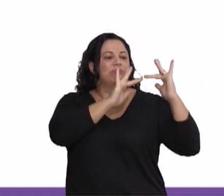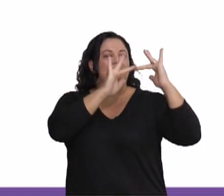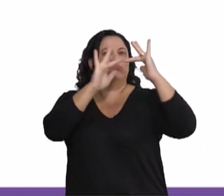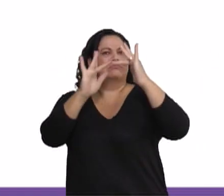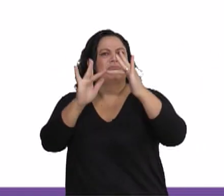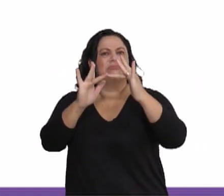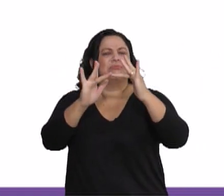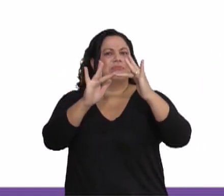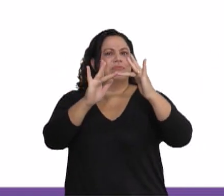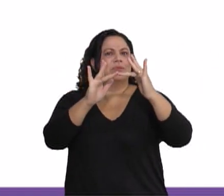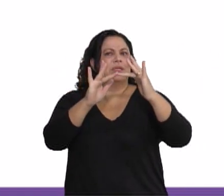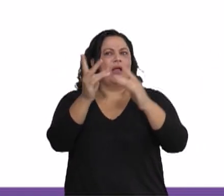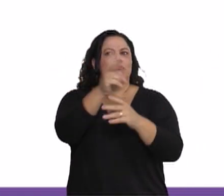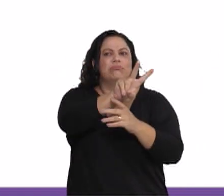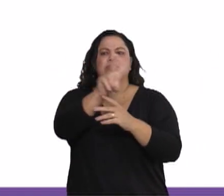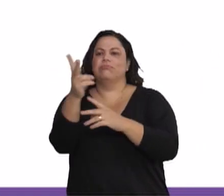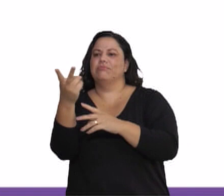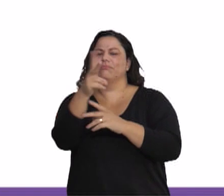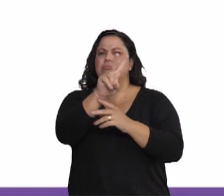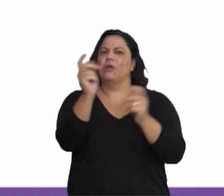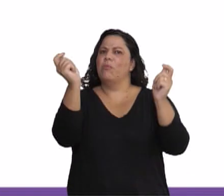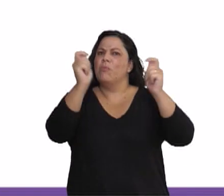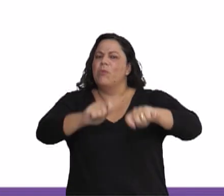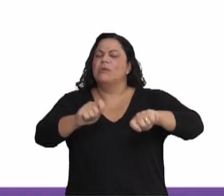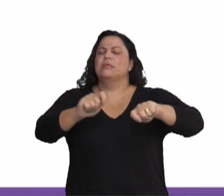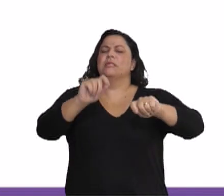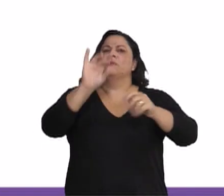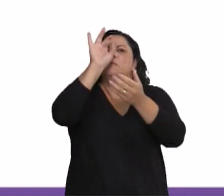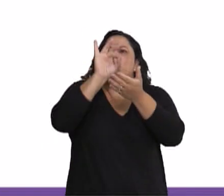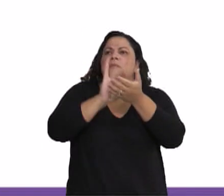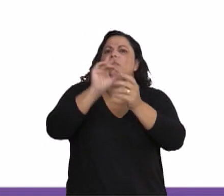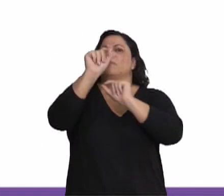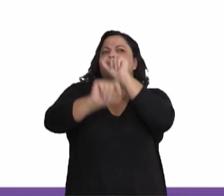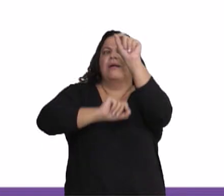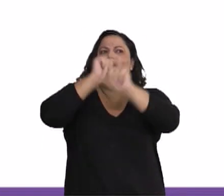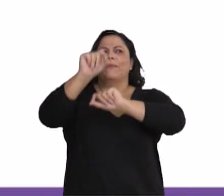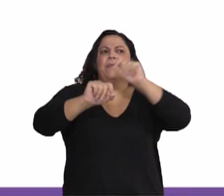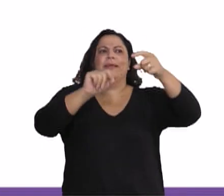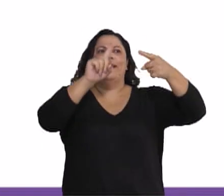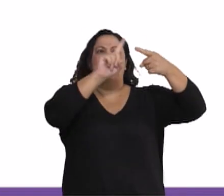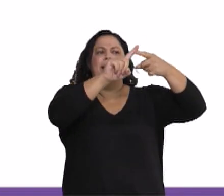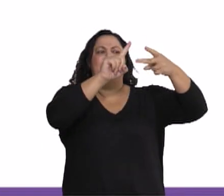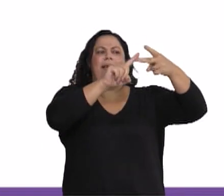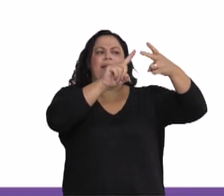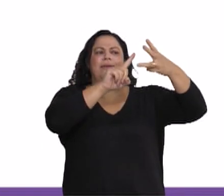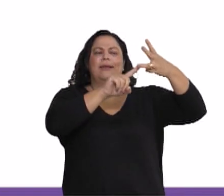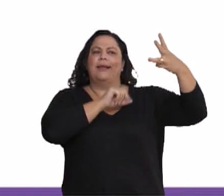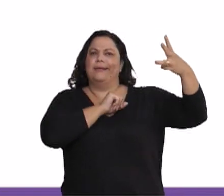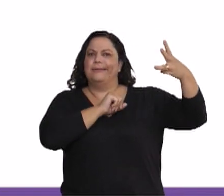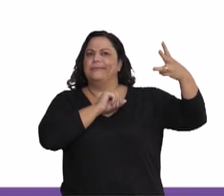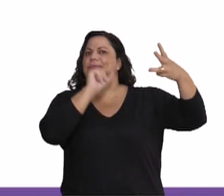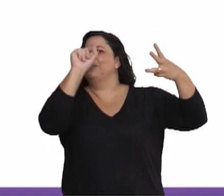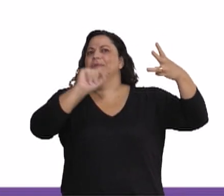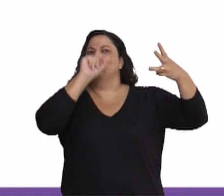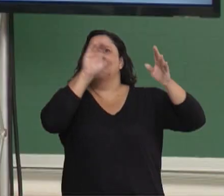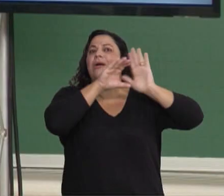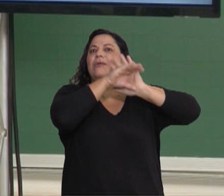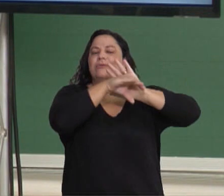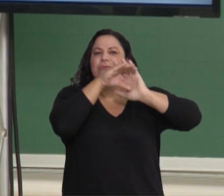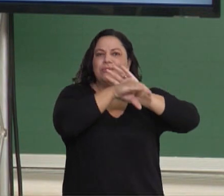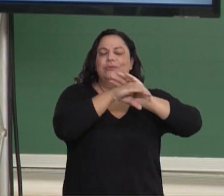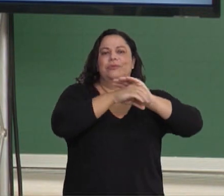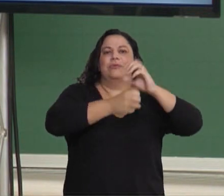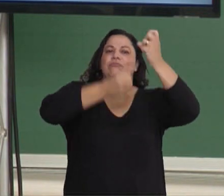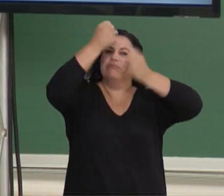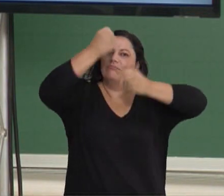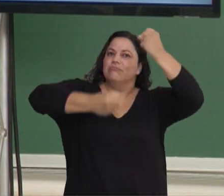podemos afirmar que existe fluxo de calor, fluxo de matéria ou fluxo de temperatura. Pessoal, nesse conceito, a própria definição de